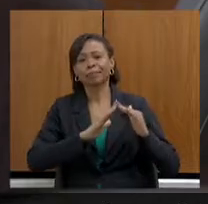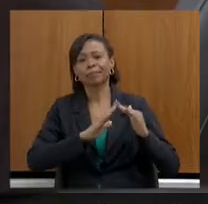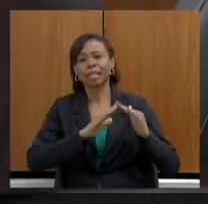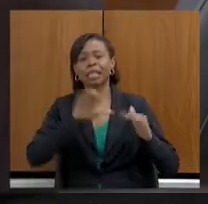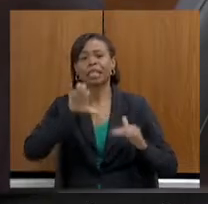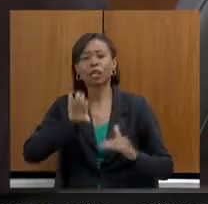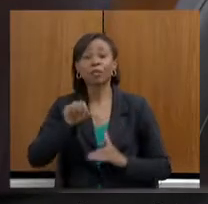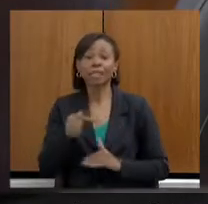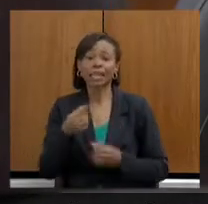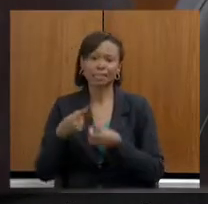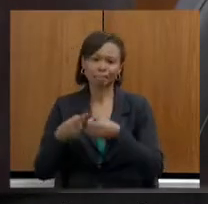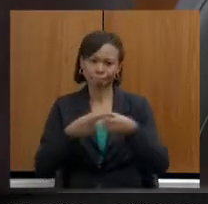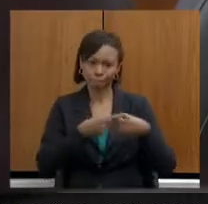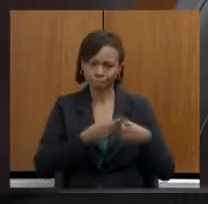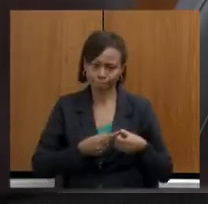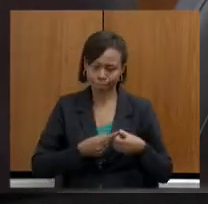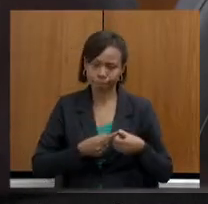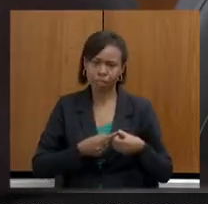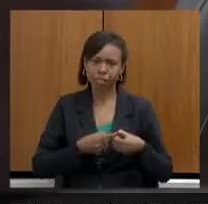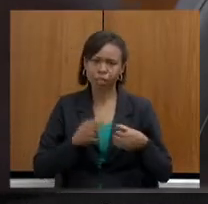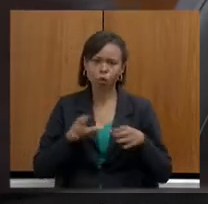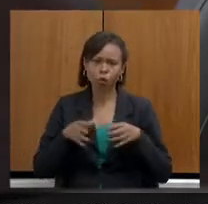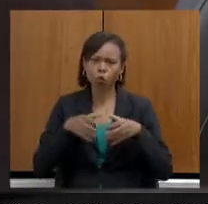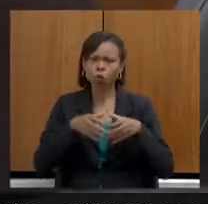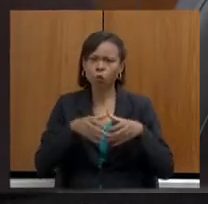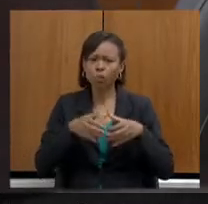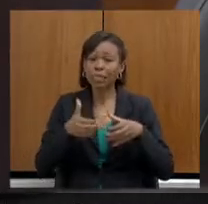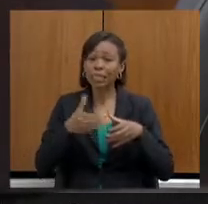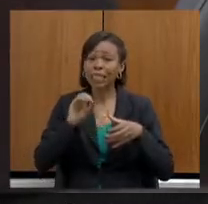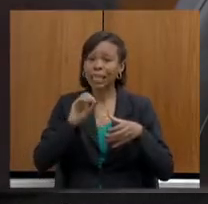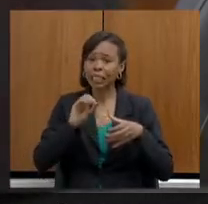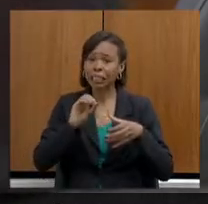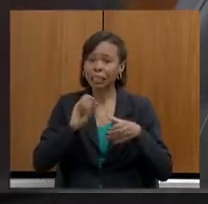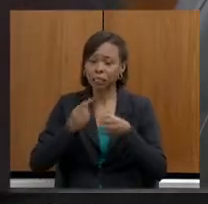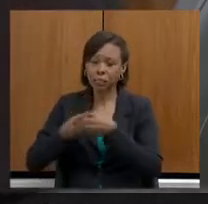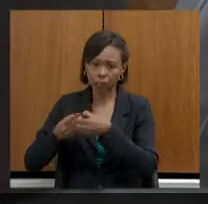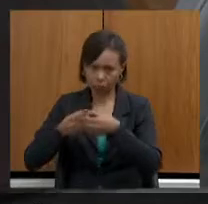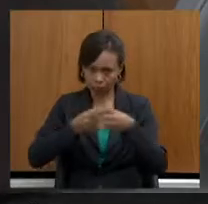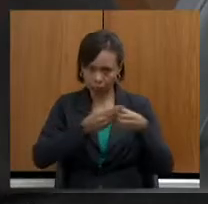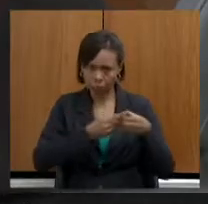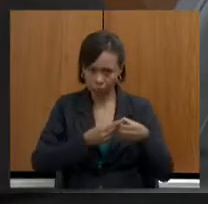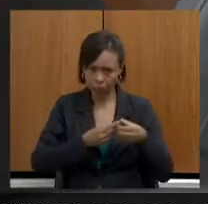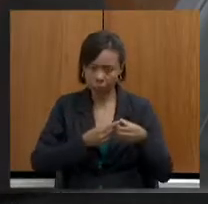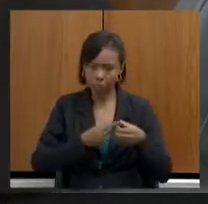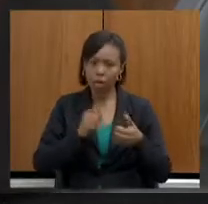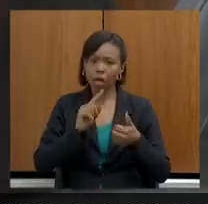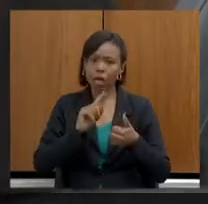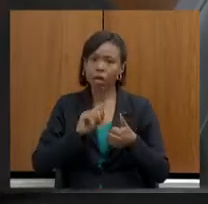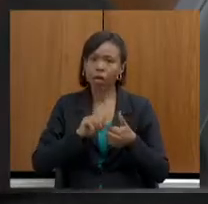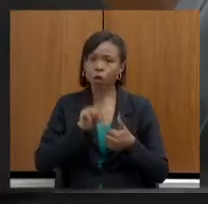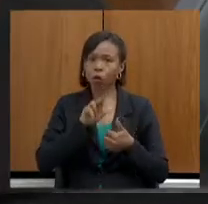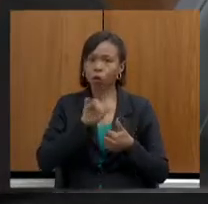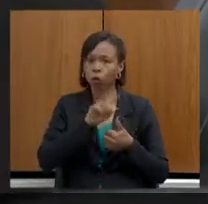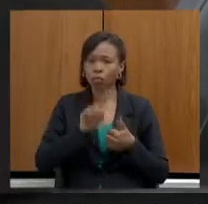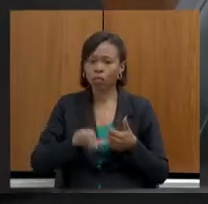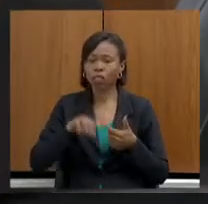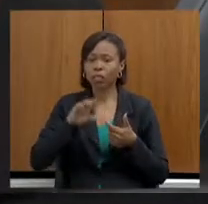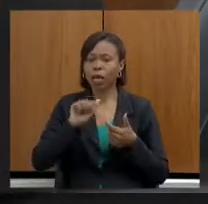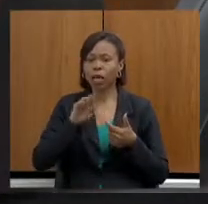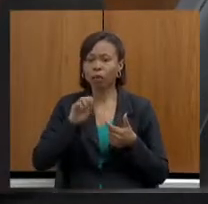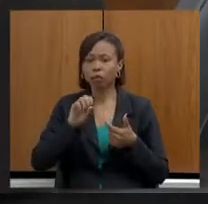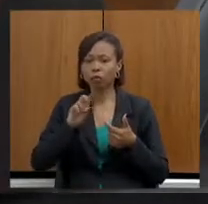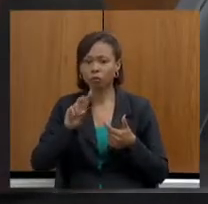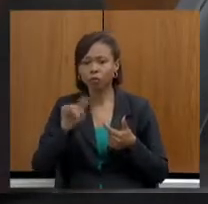vôlei mais é um grupo de dez municípios o Luiz Zelândia Cabo